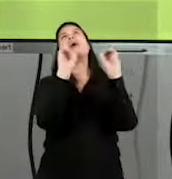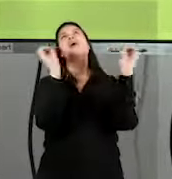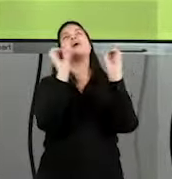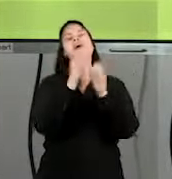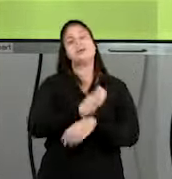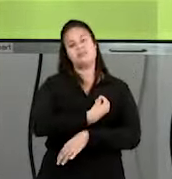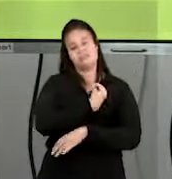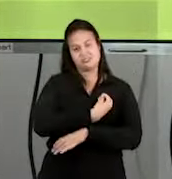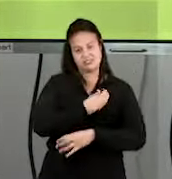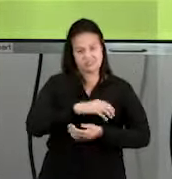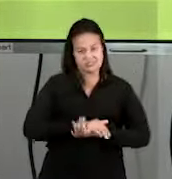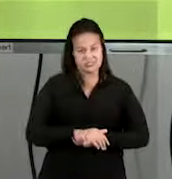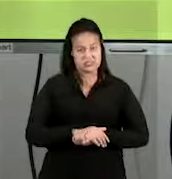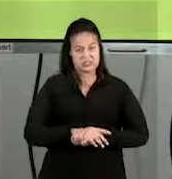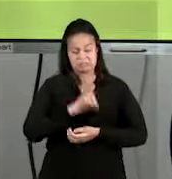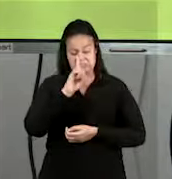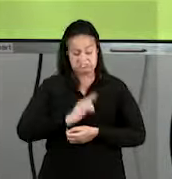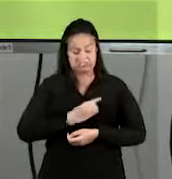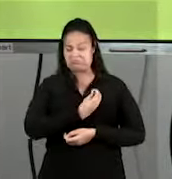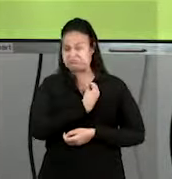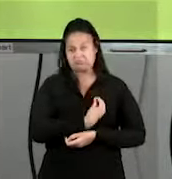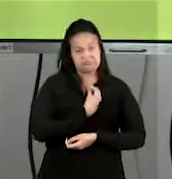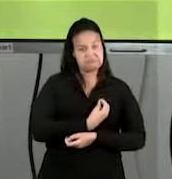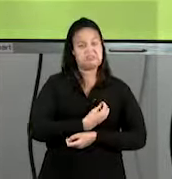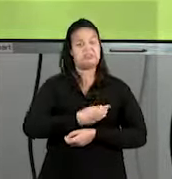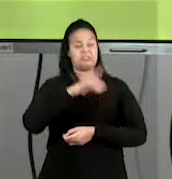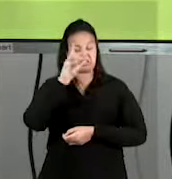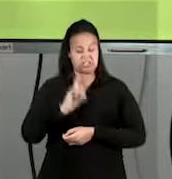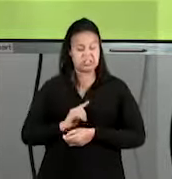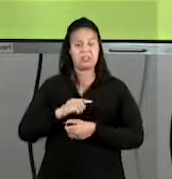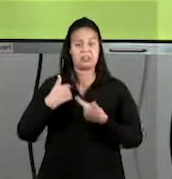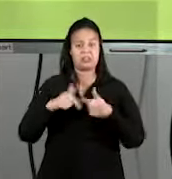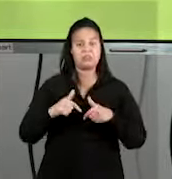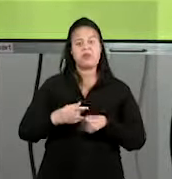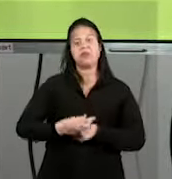direito à vida, não tem direito ao trabalho, não tem direito à saúde, não tem